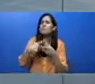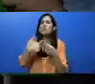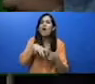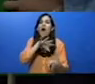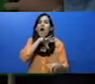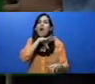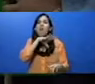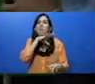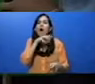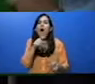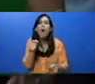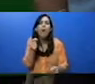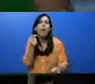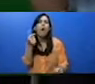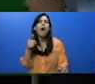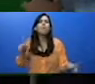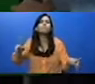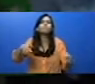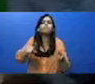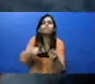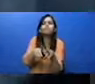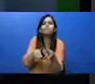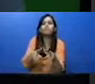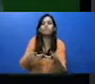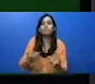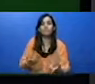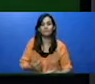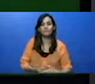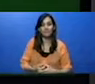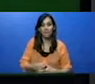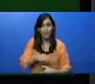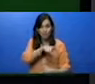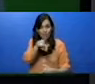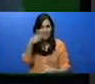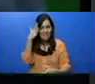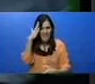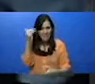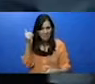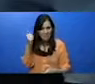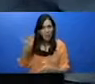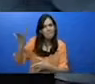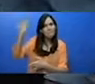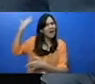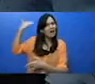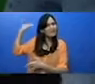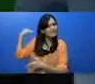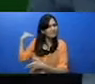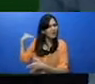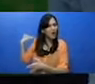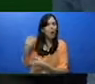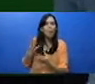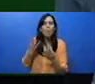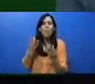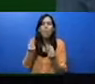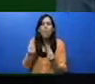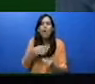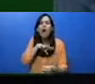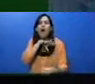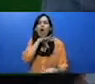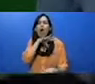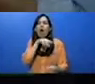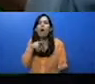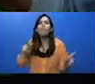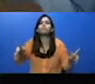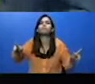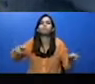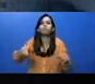animais estão ameaçados de extinção, crianças? Você sabia que no passado muitos animais foram extintos